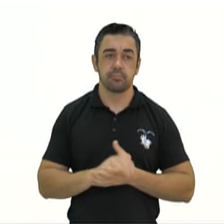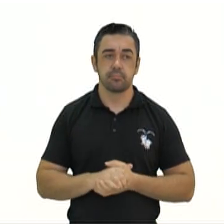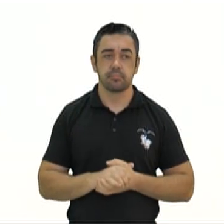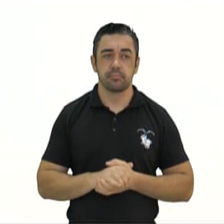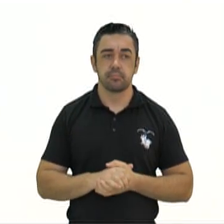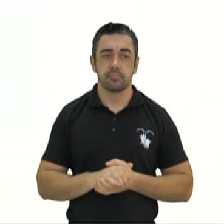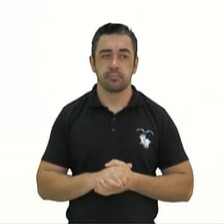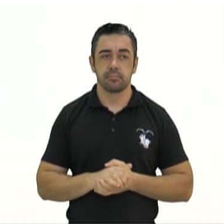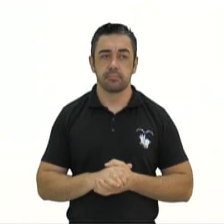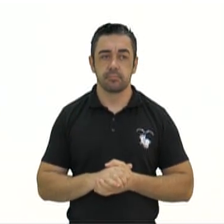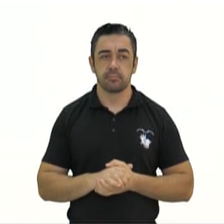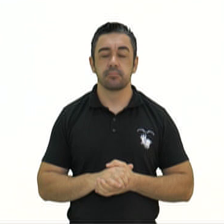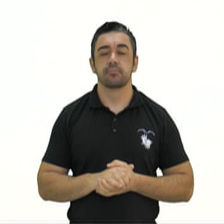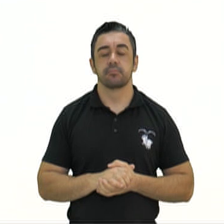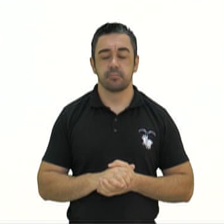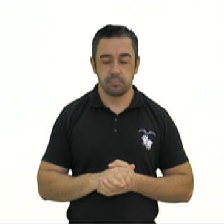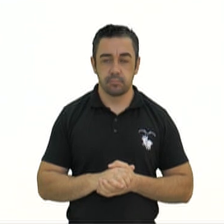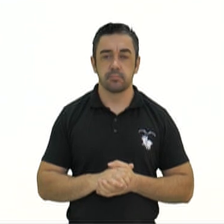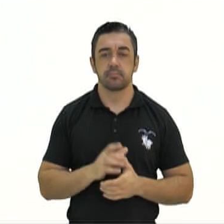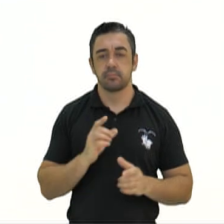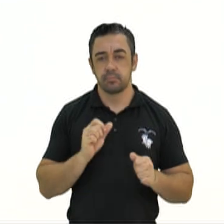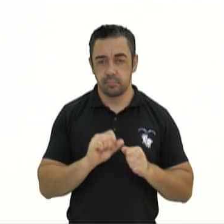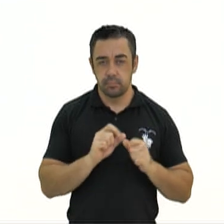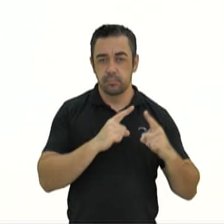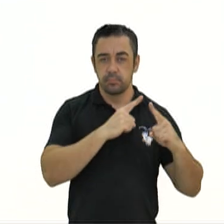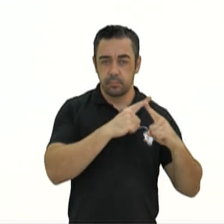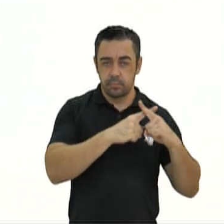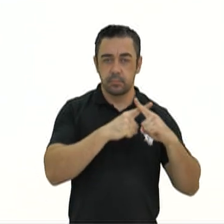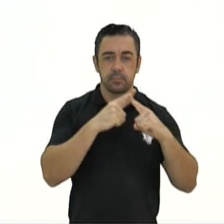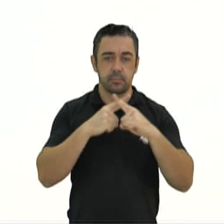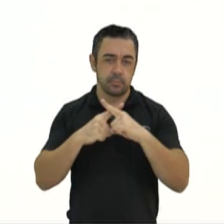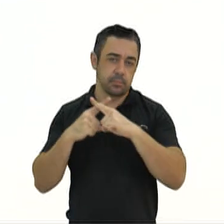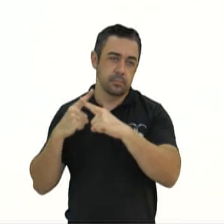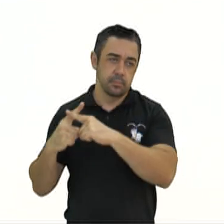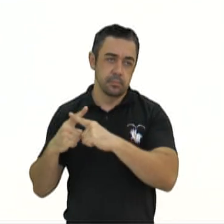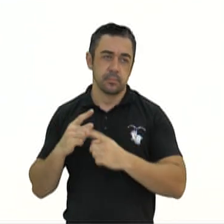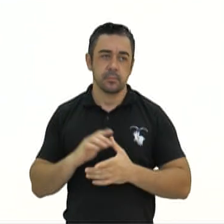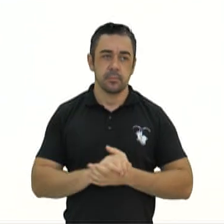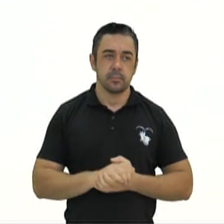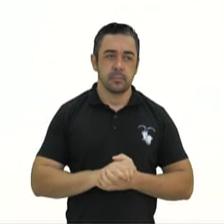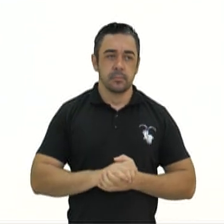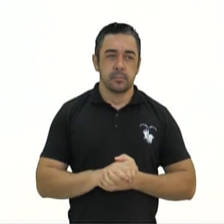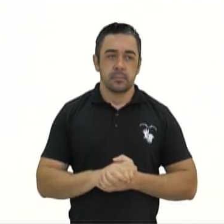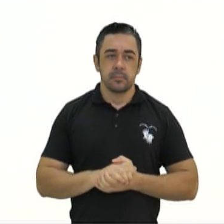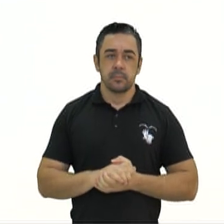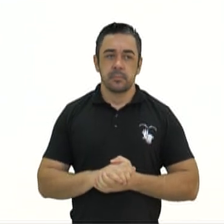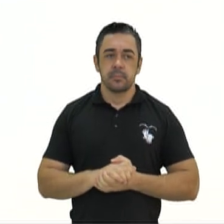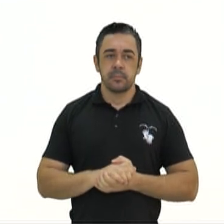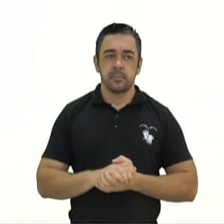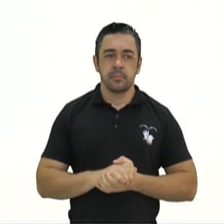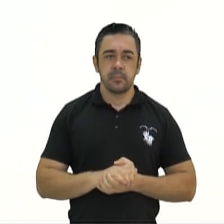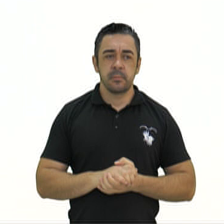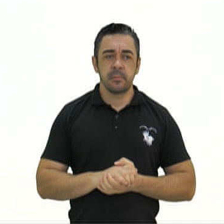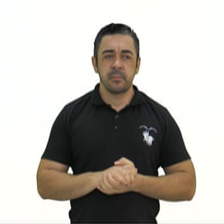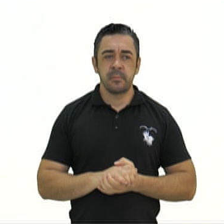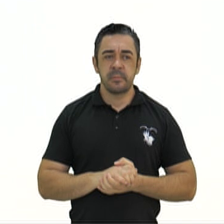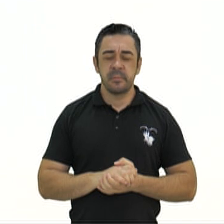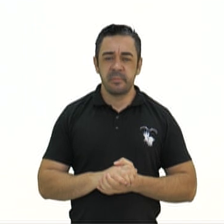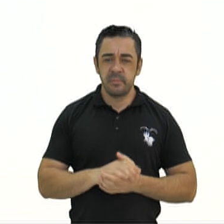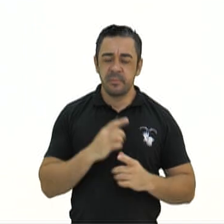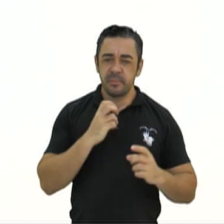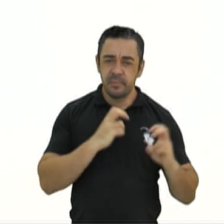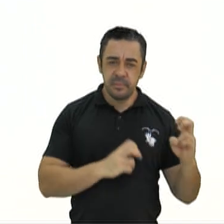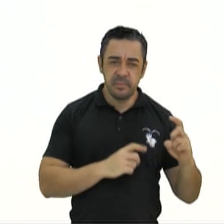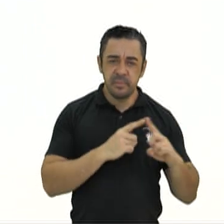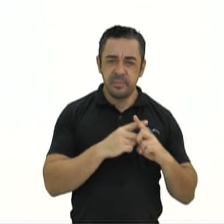só. Para encontrar o volume, eu vou multiplicar essas 3 dimensões. Tá? Então, vou multiplicar 5